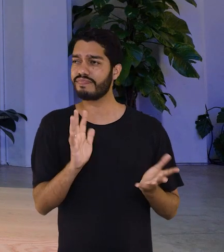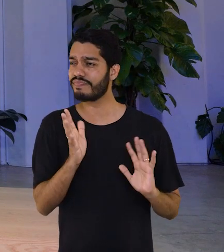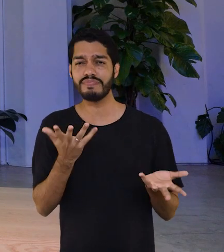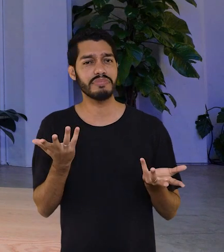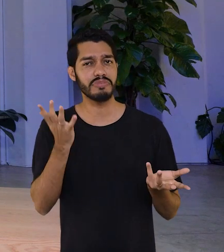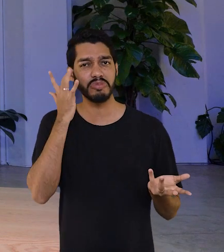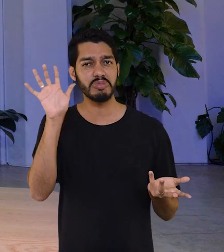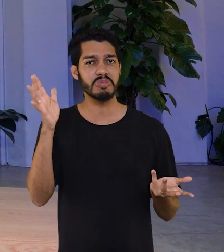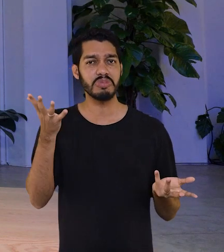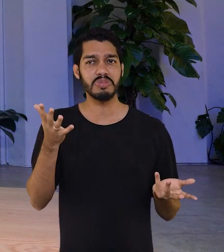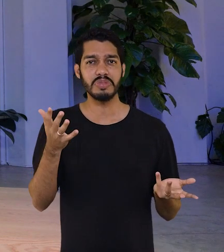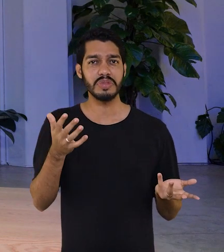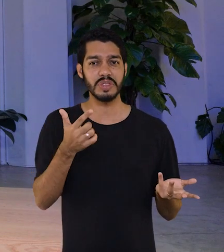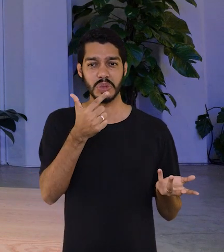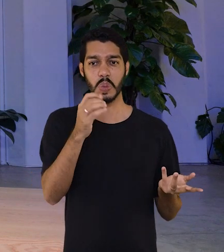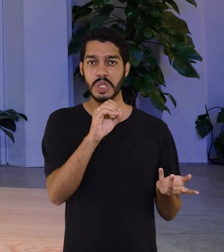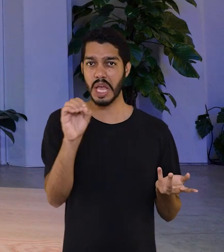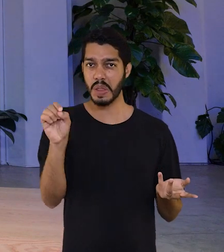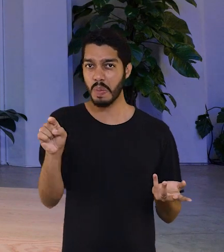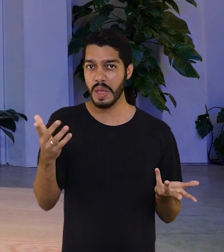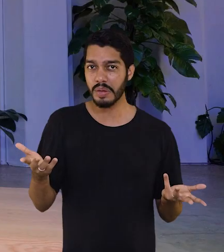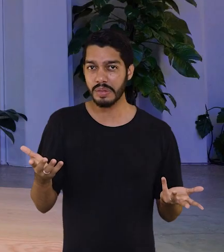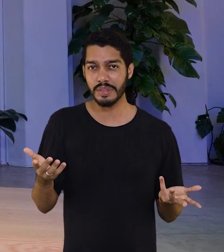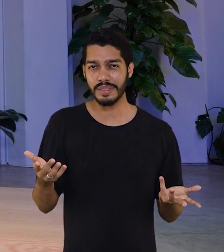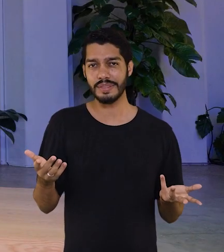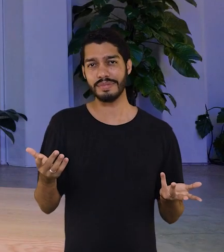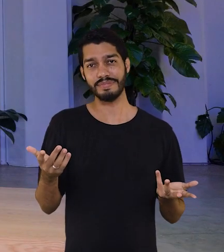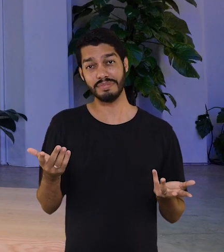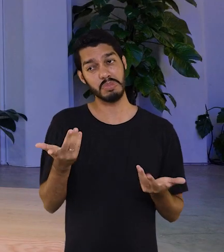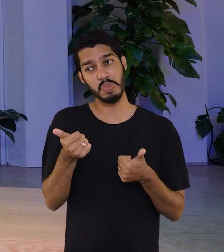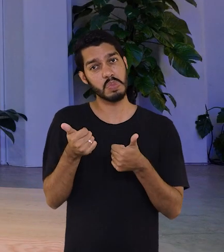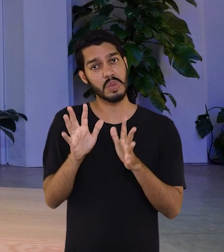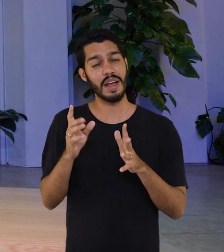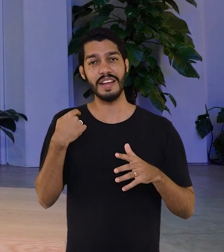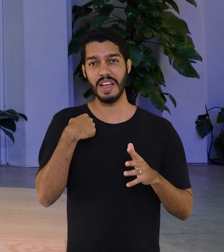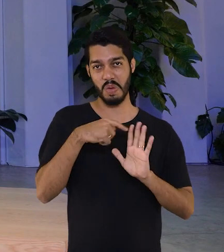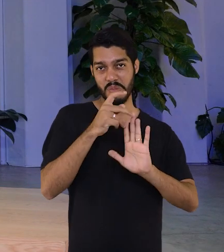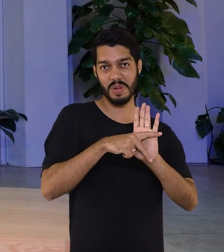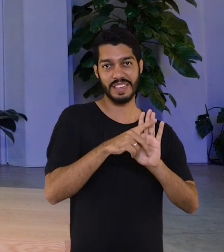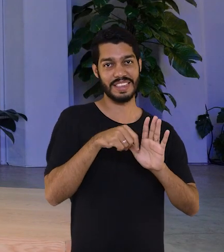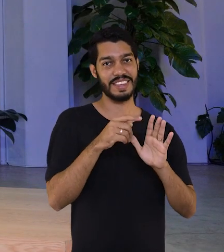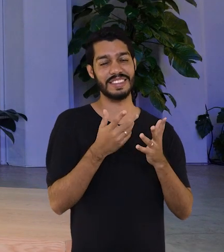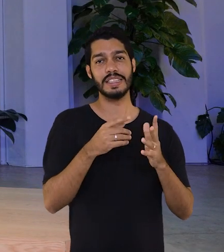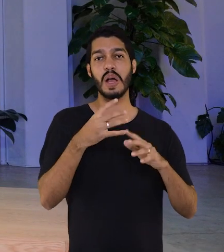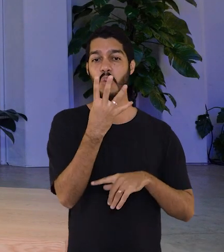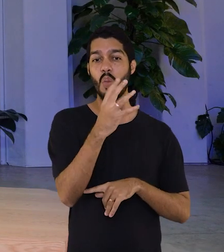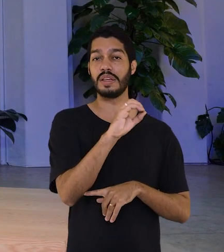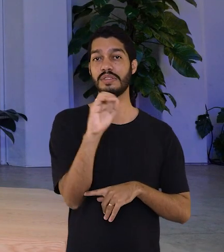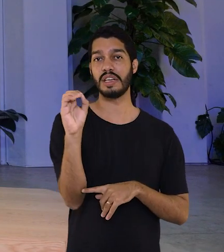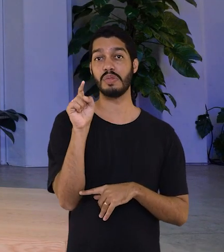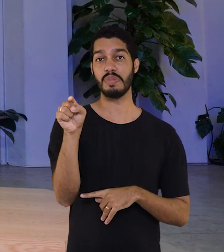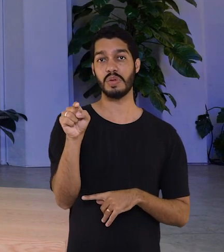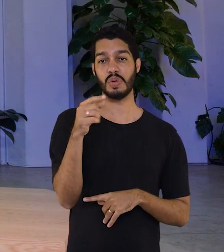Cara, sei lá, 200 mil. Bom chute. É que eu fiz um projeto de salão de beleza na faculdade, eu lembro desse